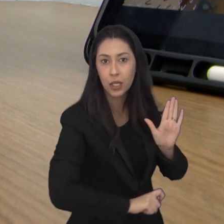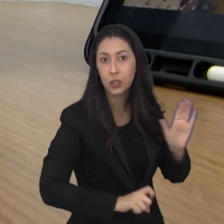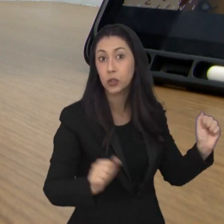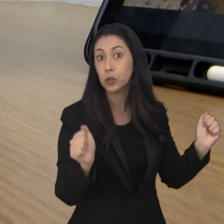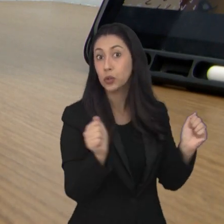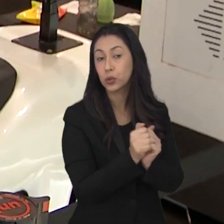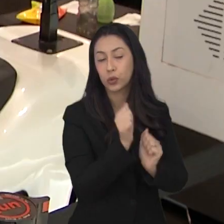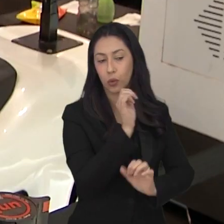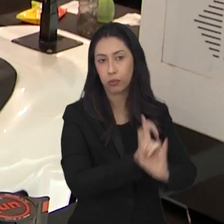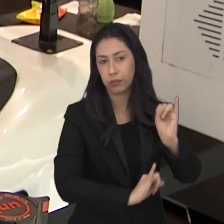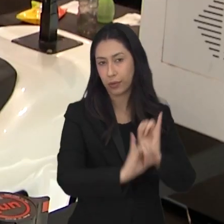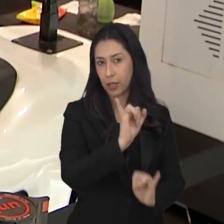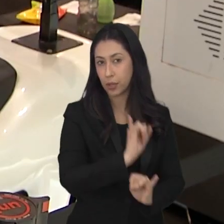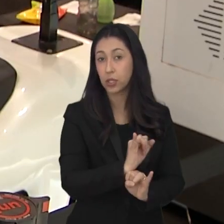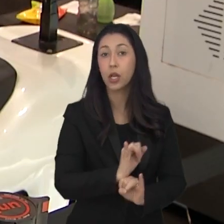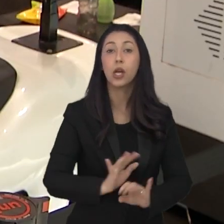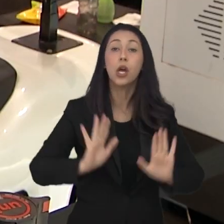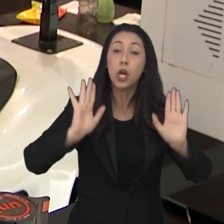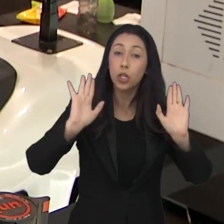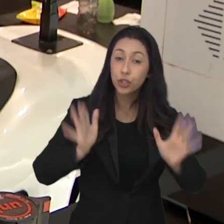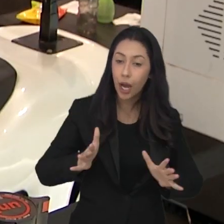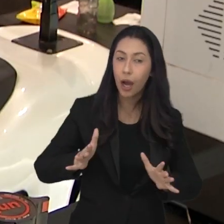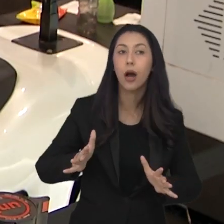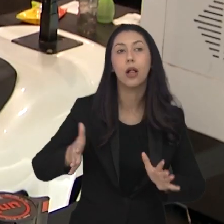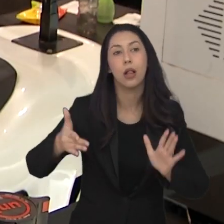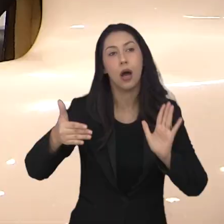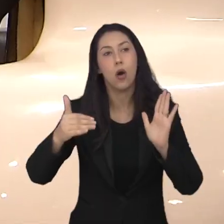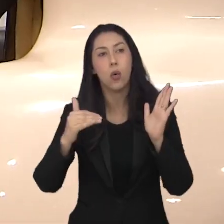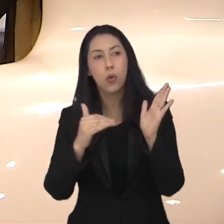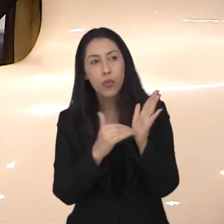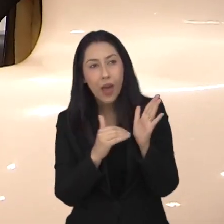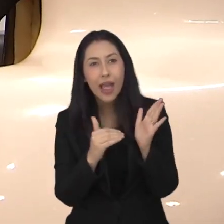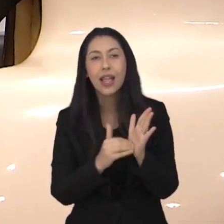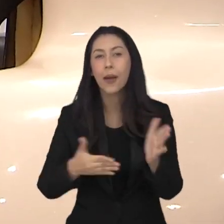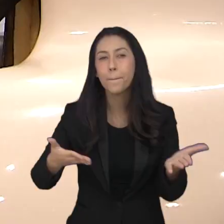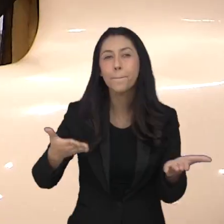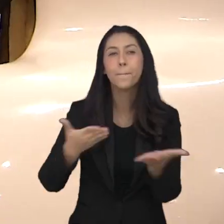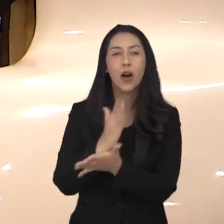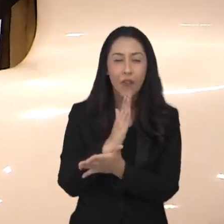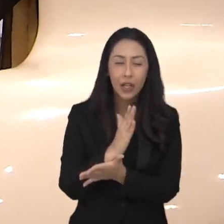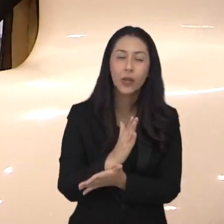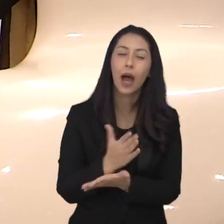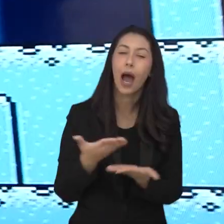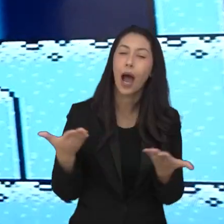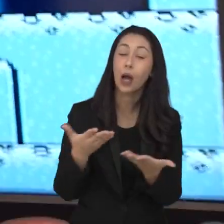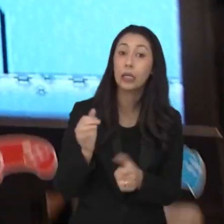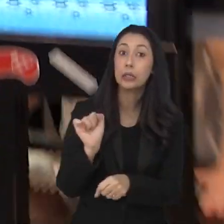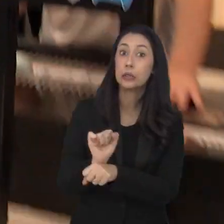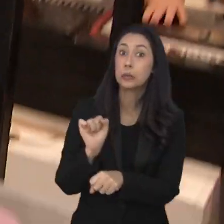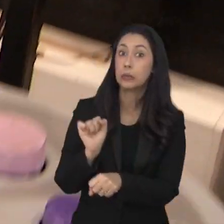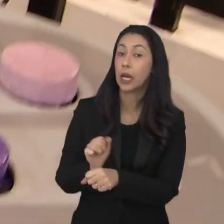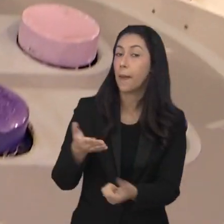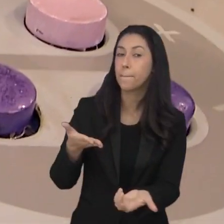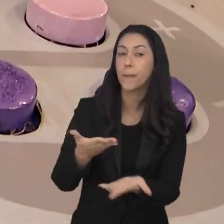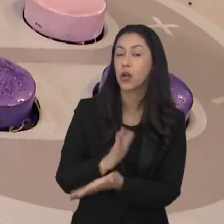de informática. A medida, que já foi aprovada pelo Senado e aguarda sanção presidencial, deve reduzir os impostos sobre